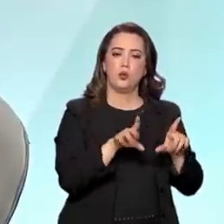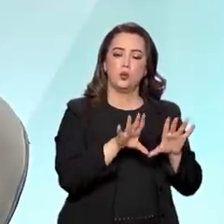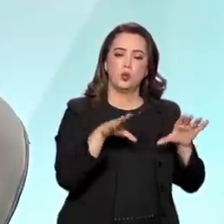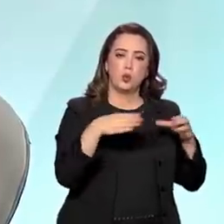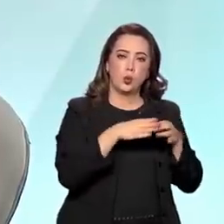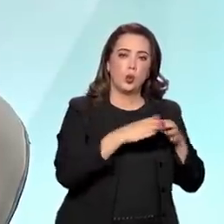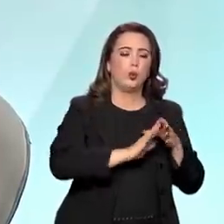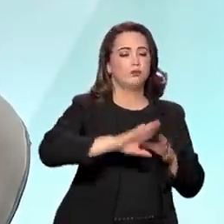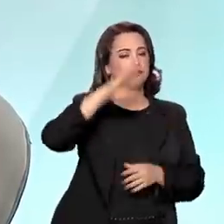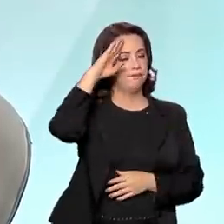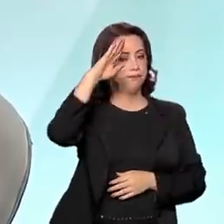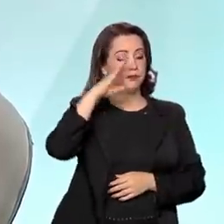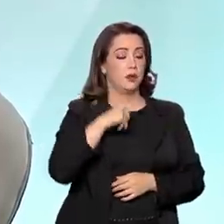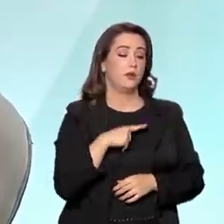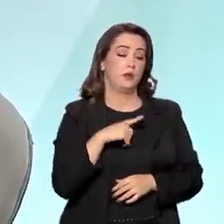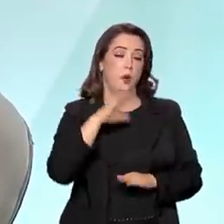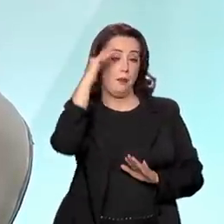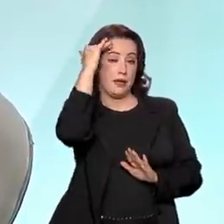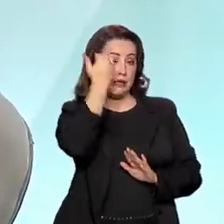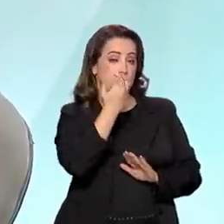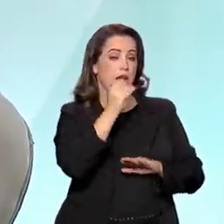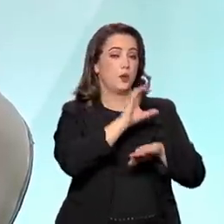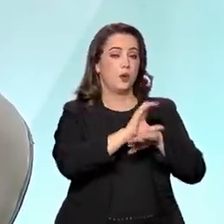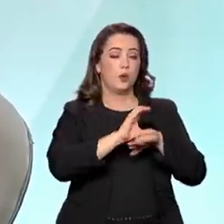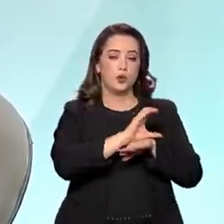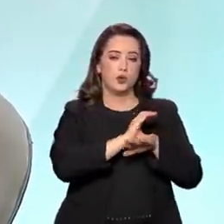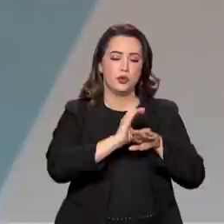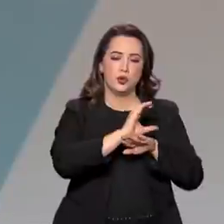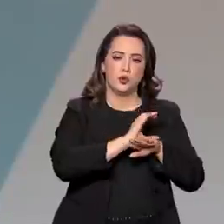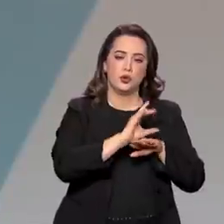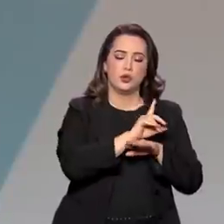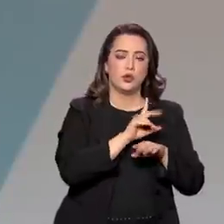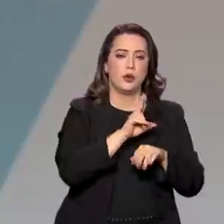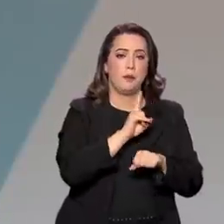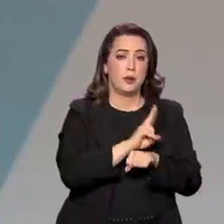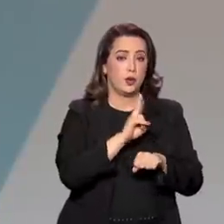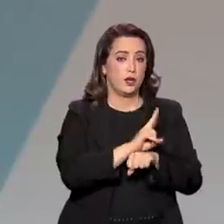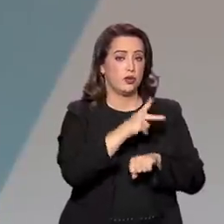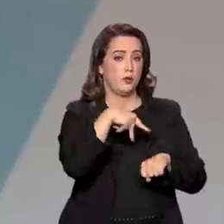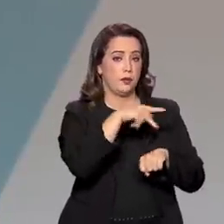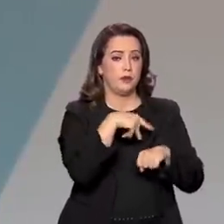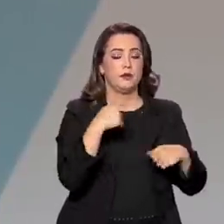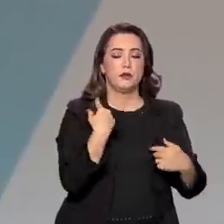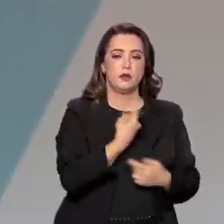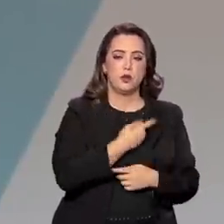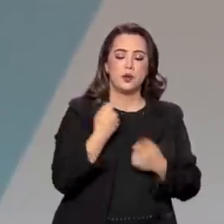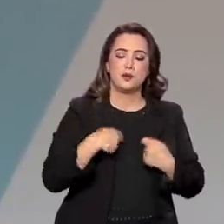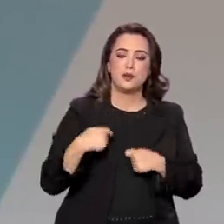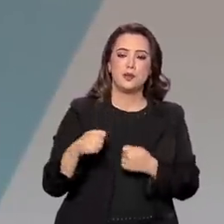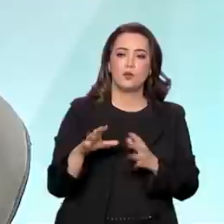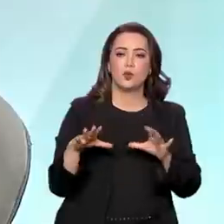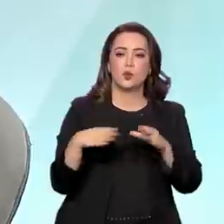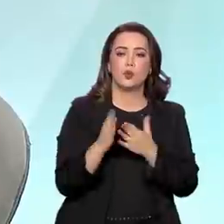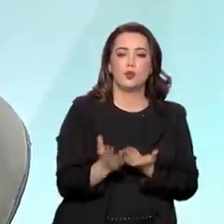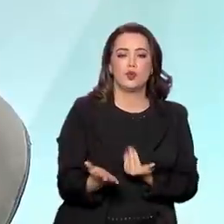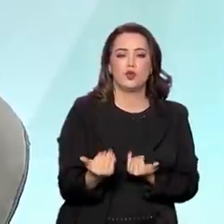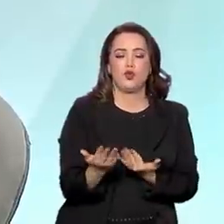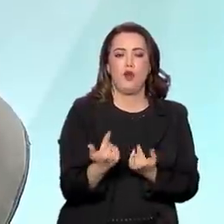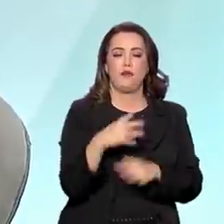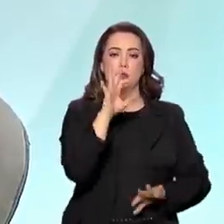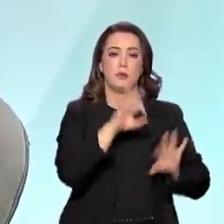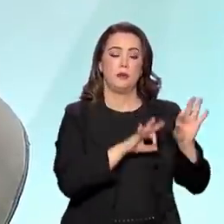as forças armadas ela tem uma missão constitucional né que é garantia de defesa da Pátria e nós precisamos desses jovens preparados